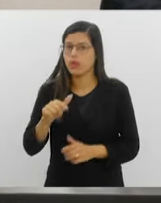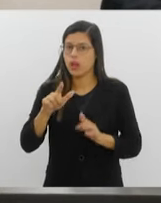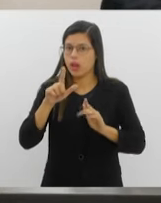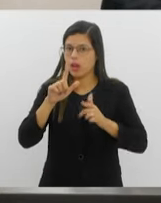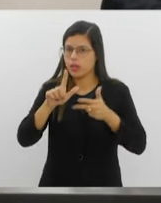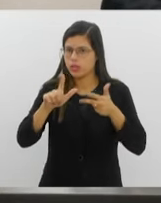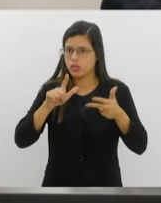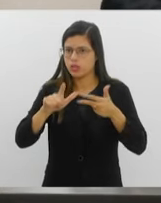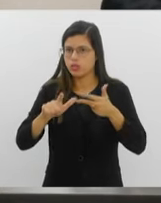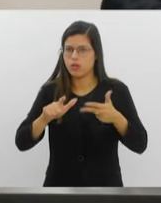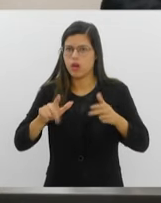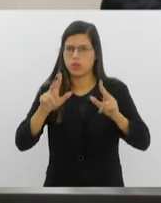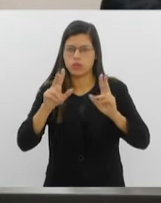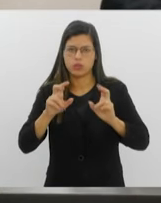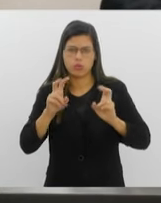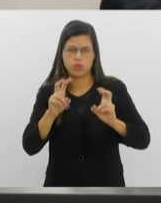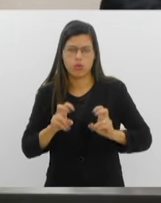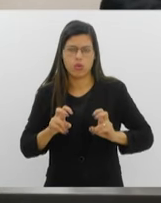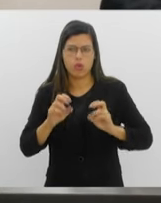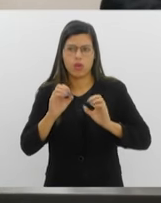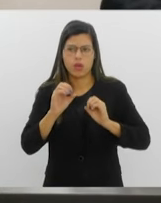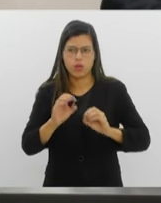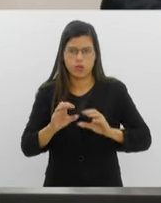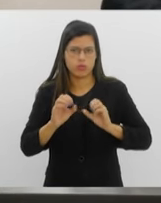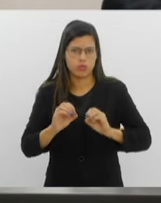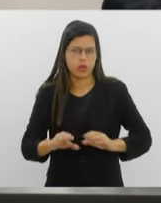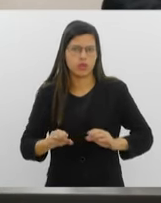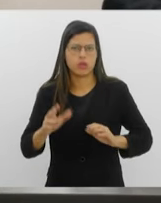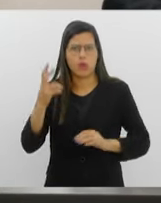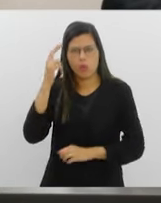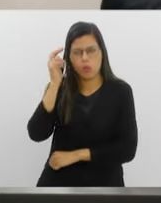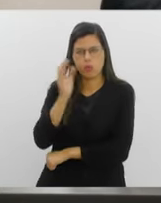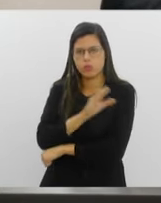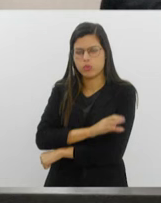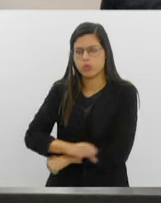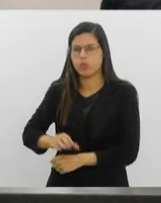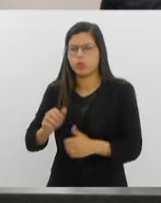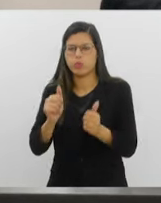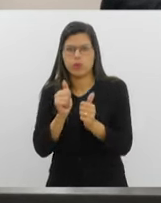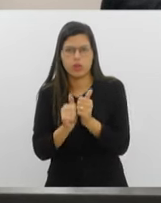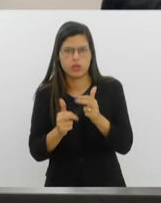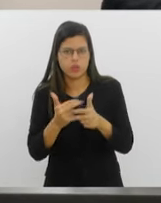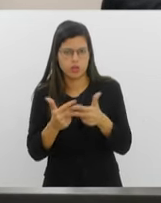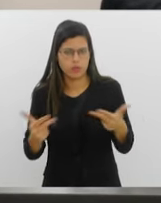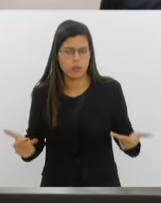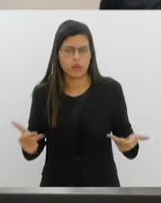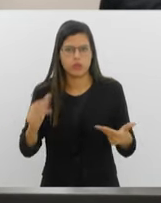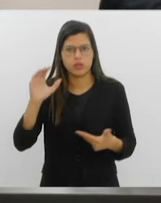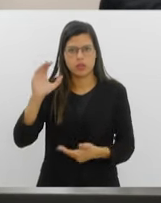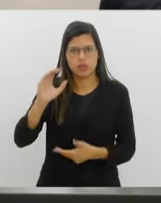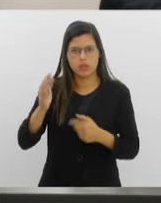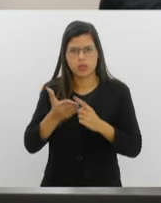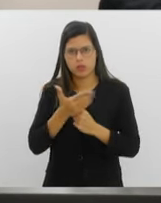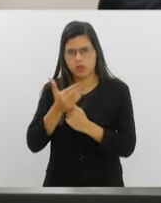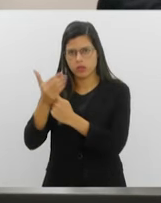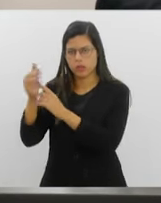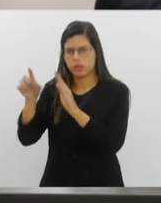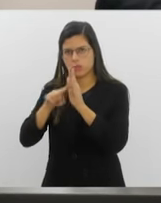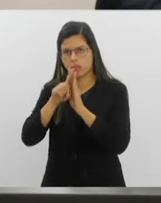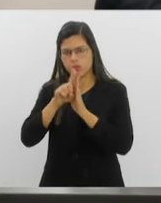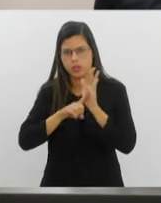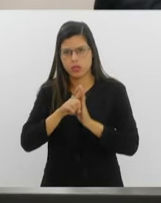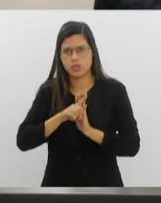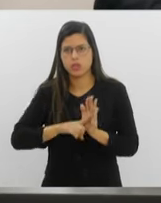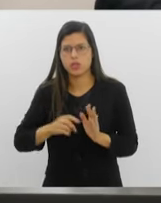sobre educação, cultura, ensino, desporto, ciência e tecnologia, pesquisa, desenvolvimento e inovação.